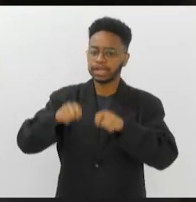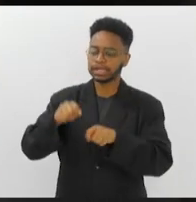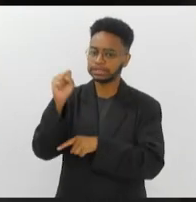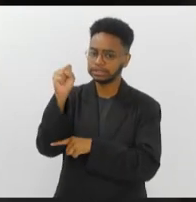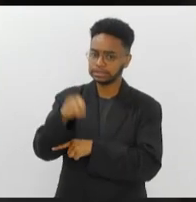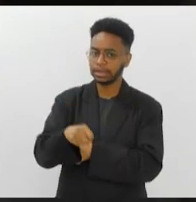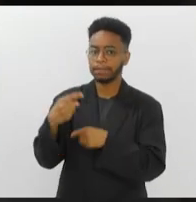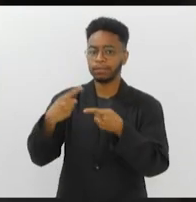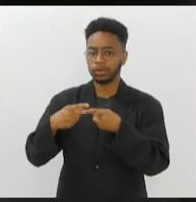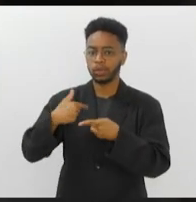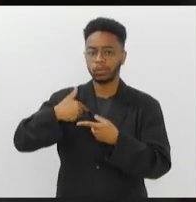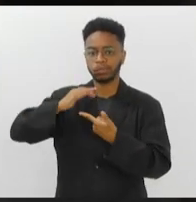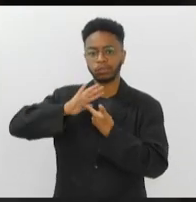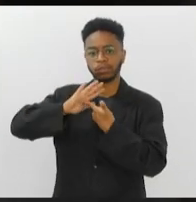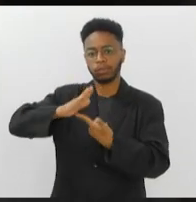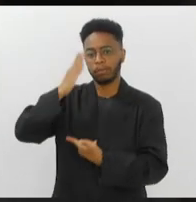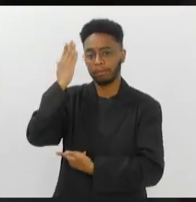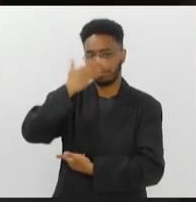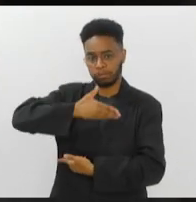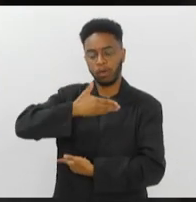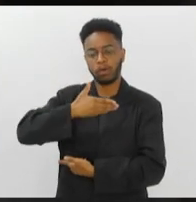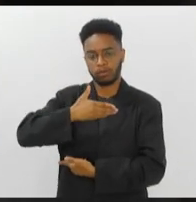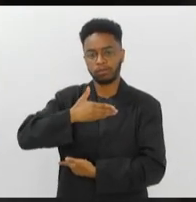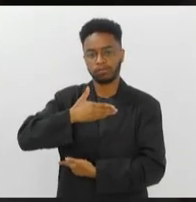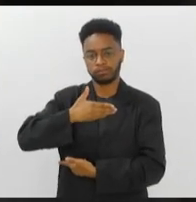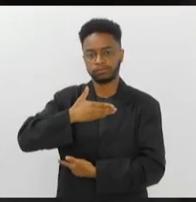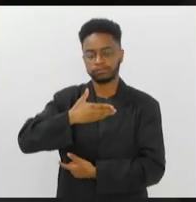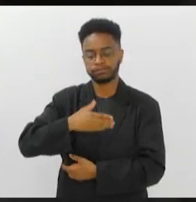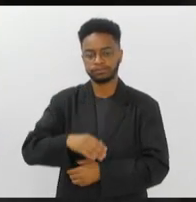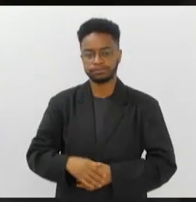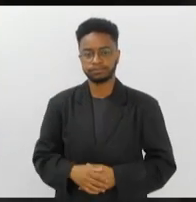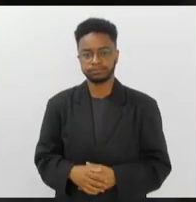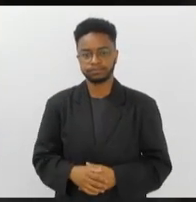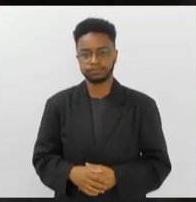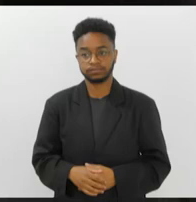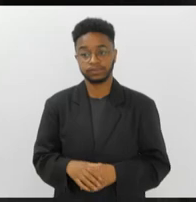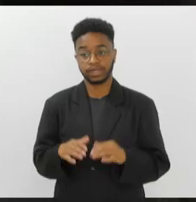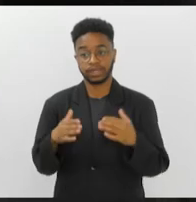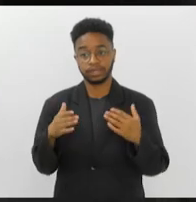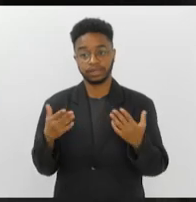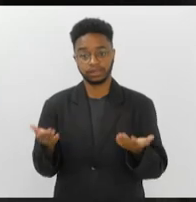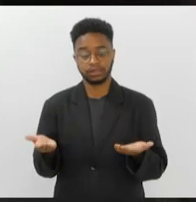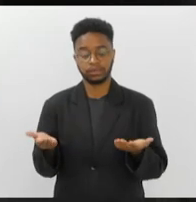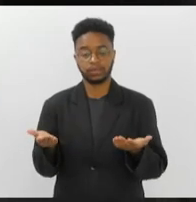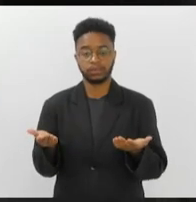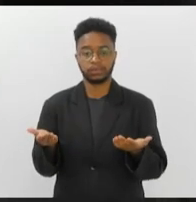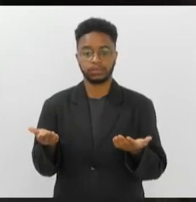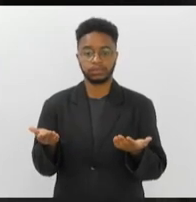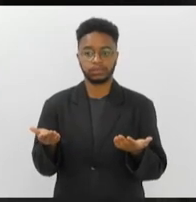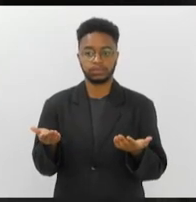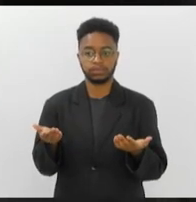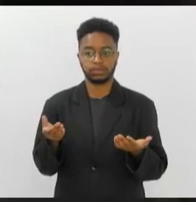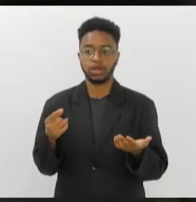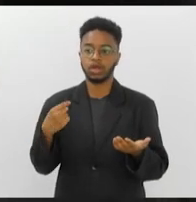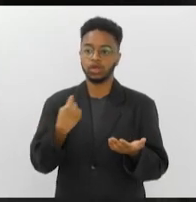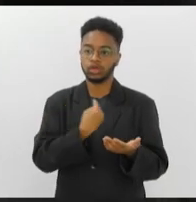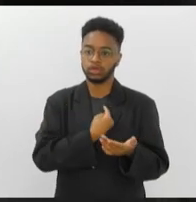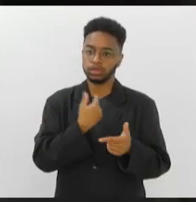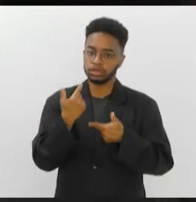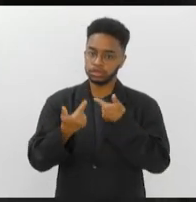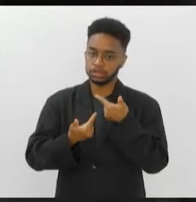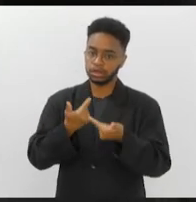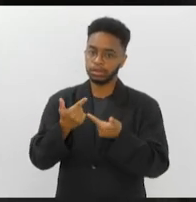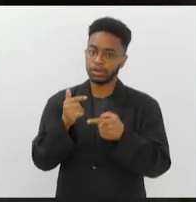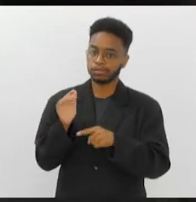sou uma prova viva disso, né? Então, assim, nós trabalhamos com a